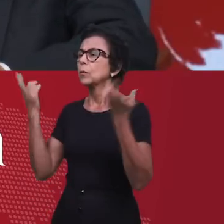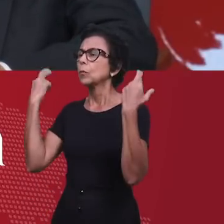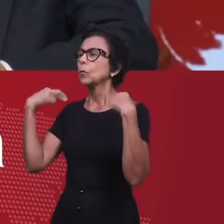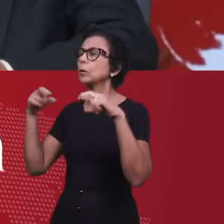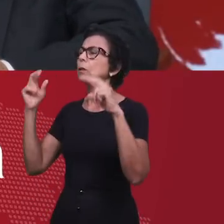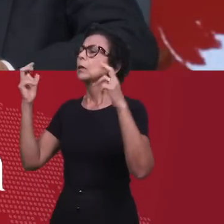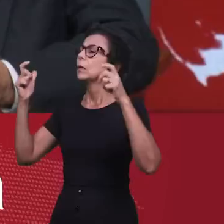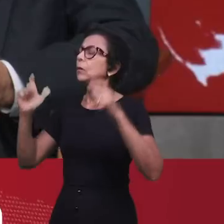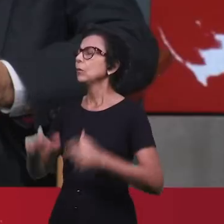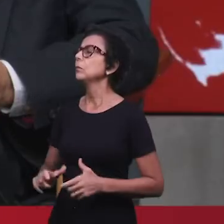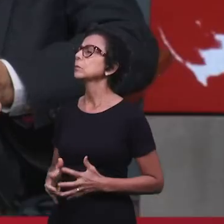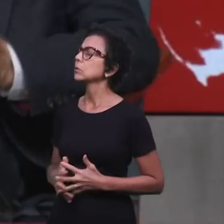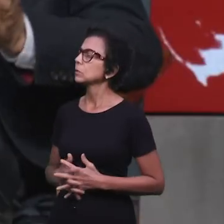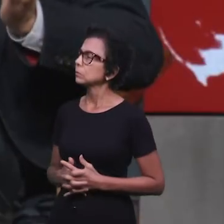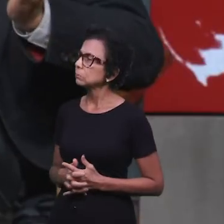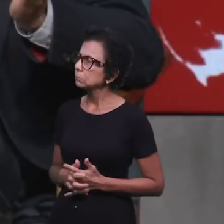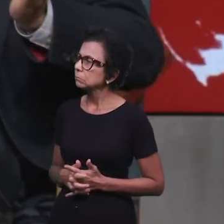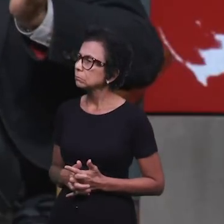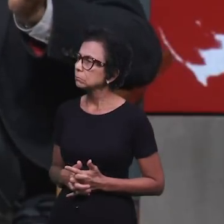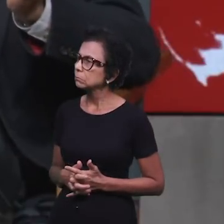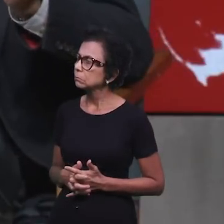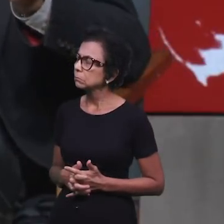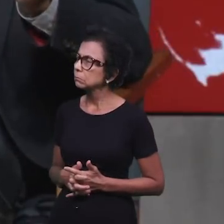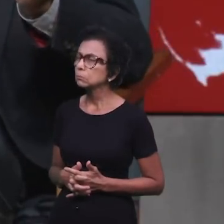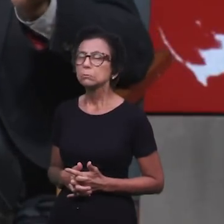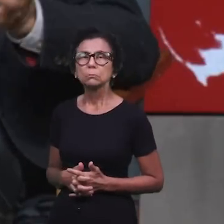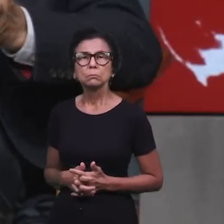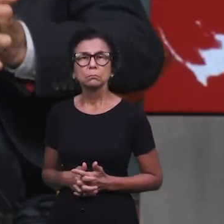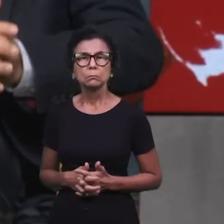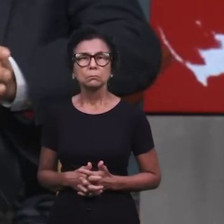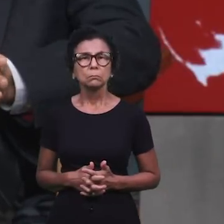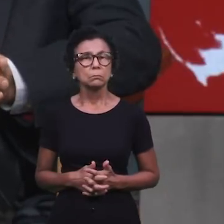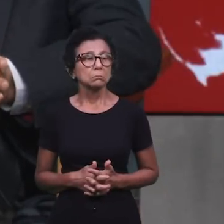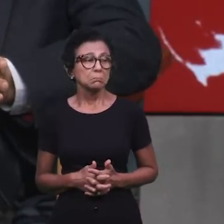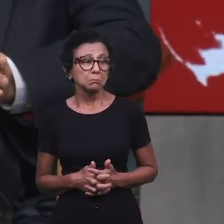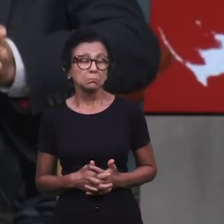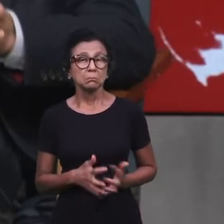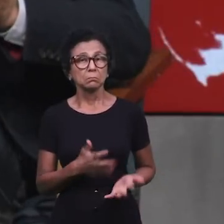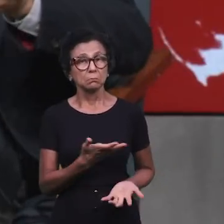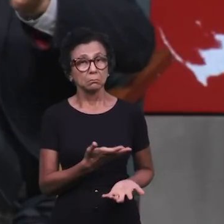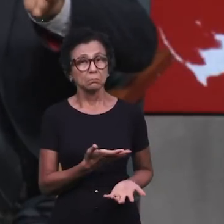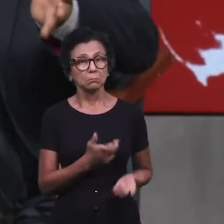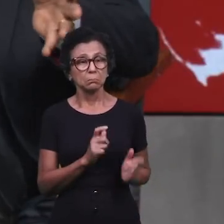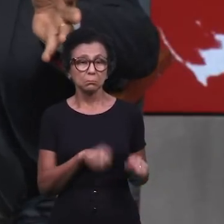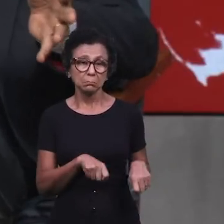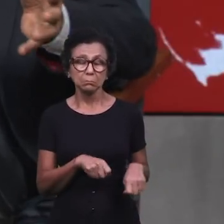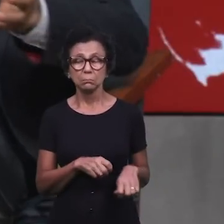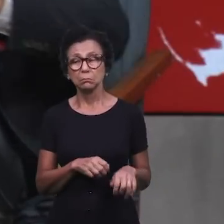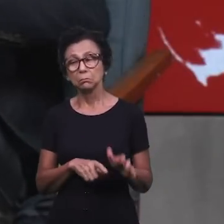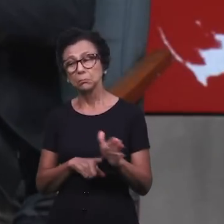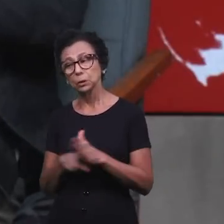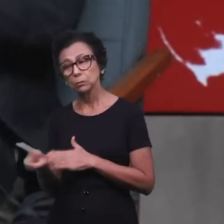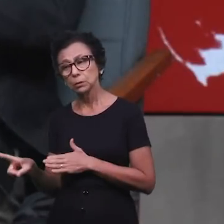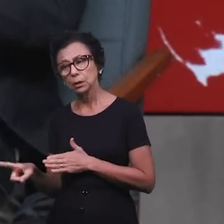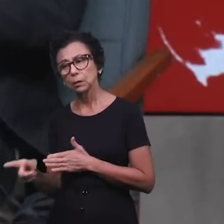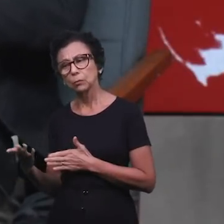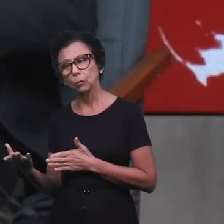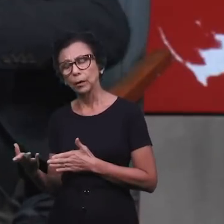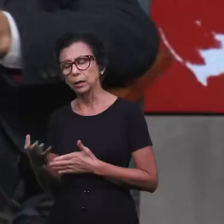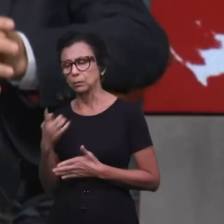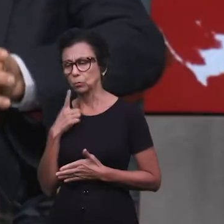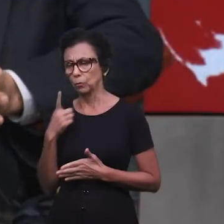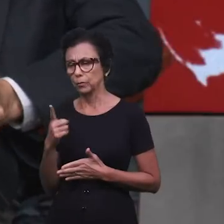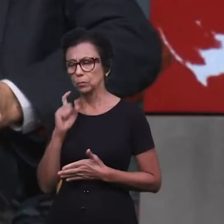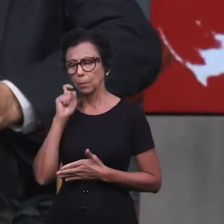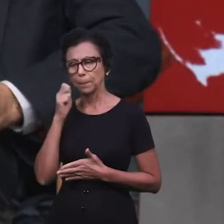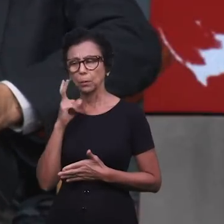cordeiro? Essa pergunta caberia ali. O senhor partiu o pão e o vinho.